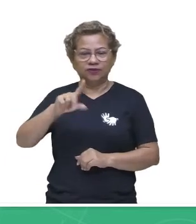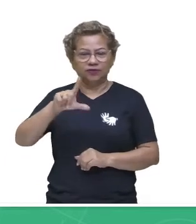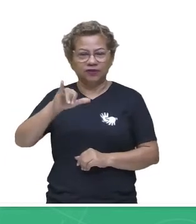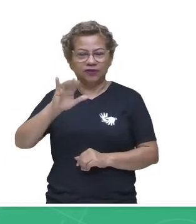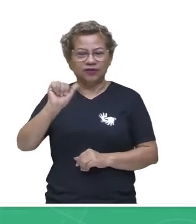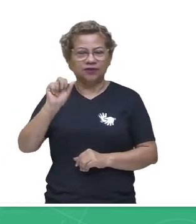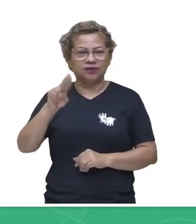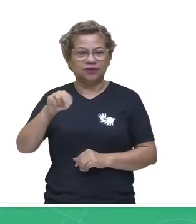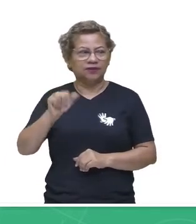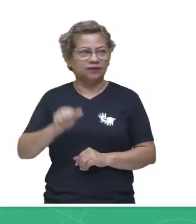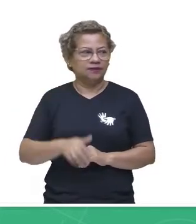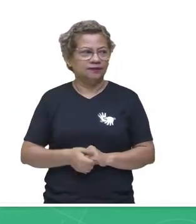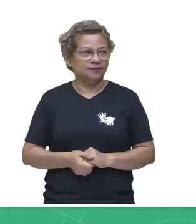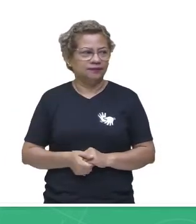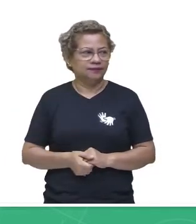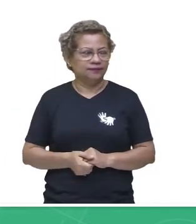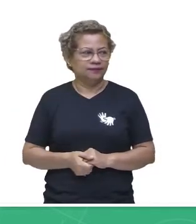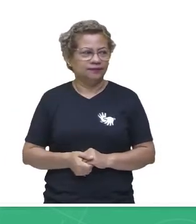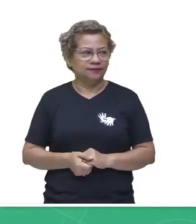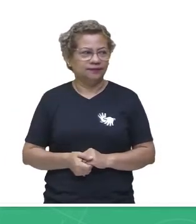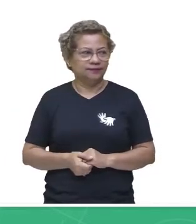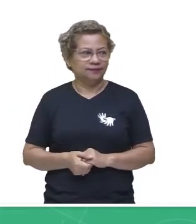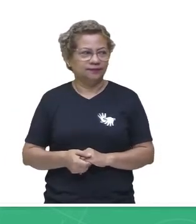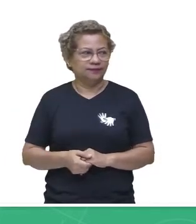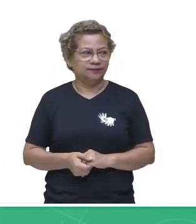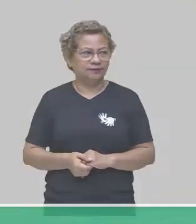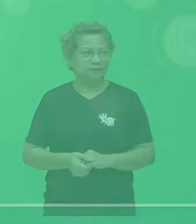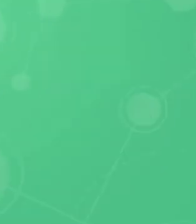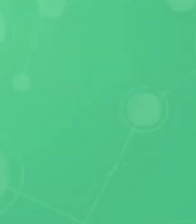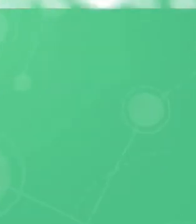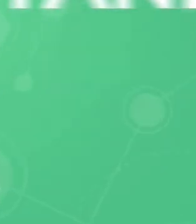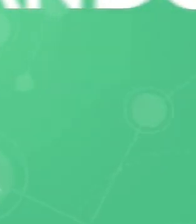com você, Juliana. Tchau!